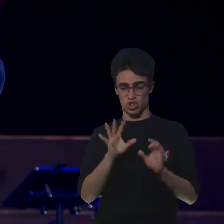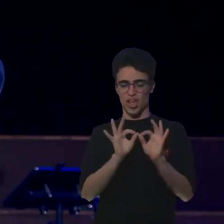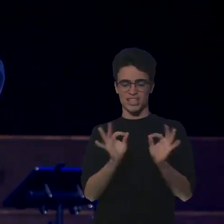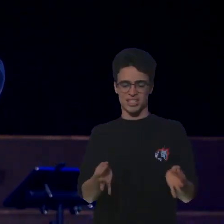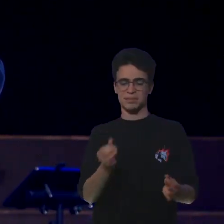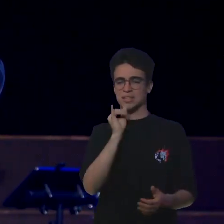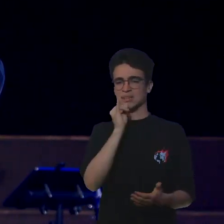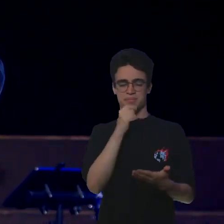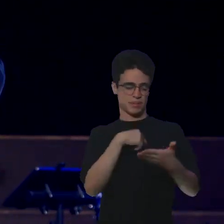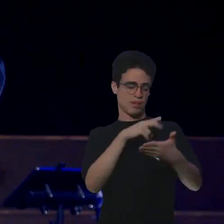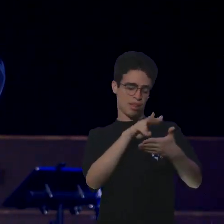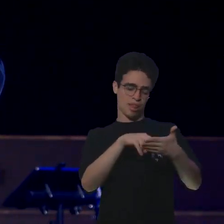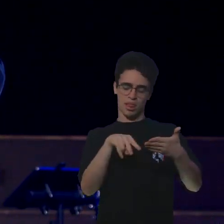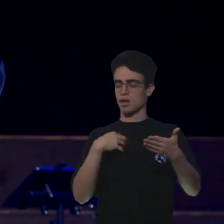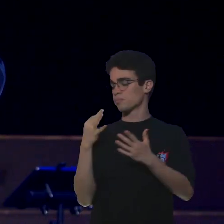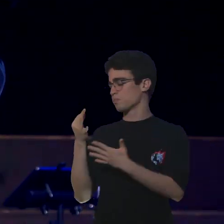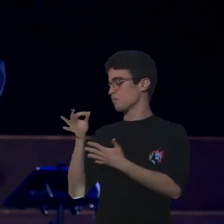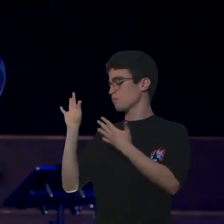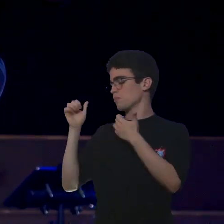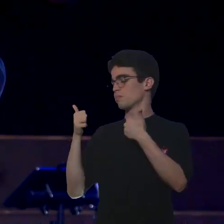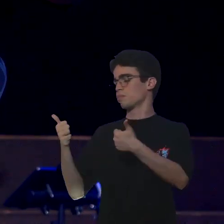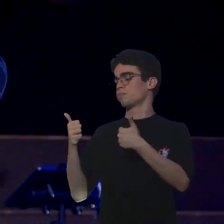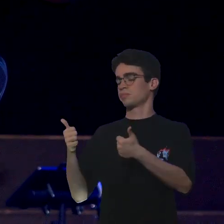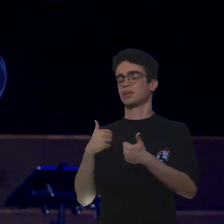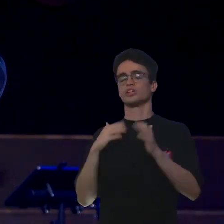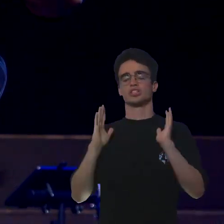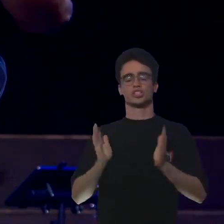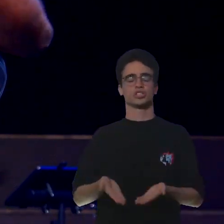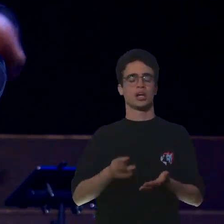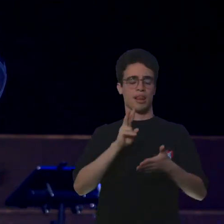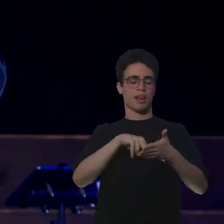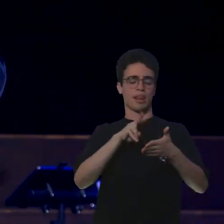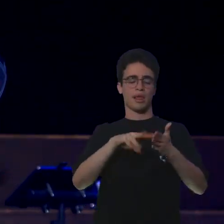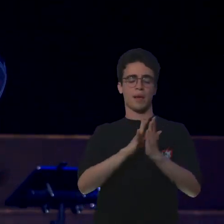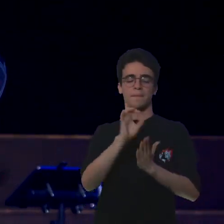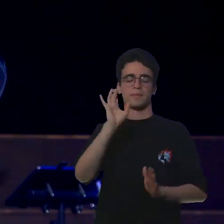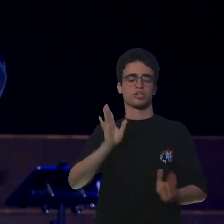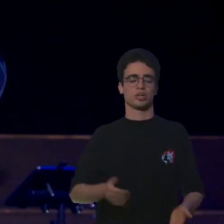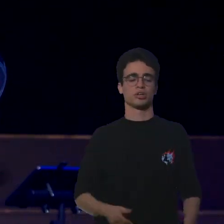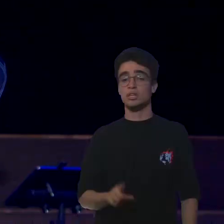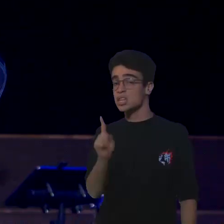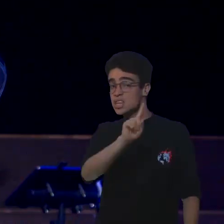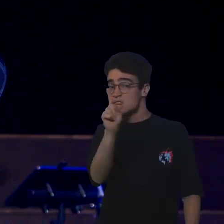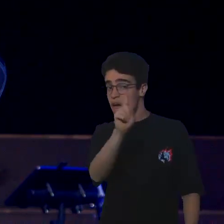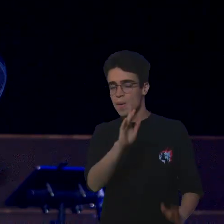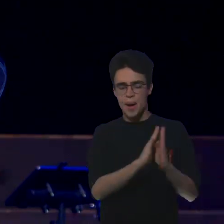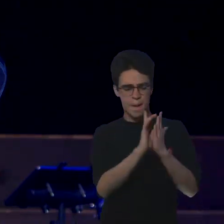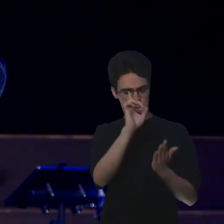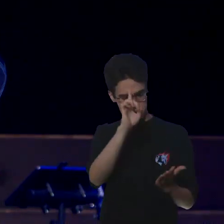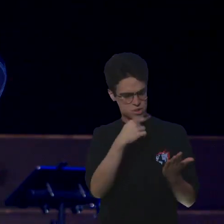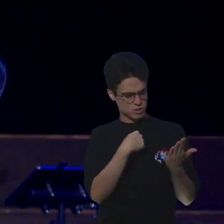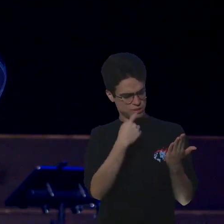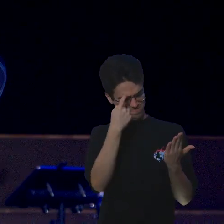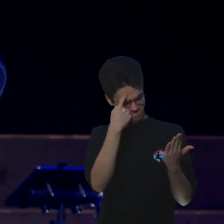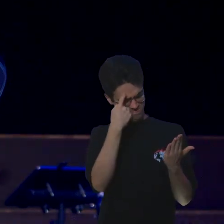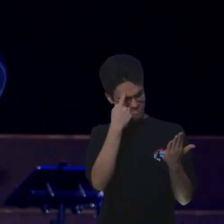para dar um check, hoje foi o dia que já fiz a minha leitura da palavra. Não, a meditação na palavra.